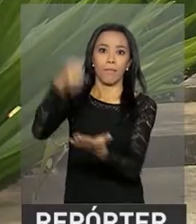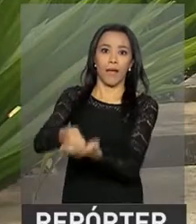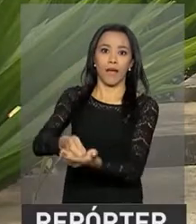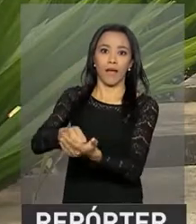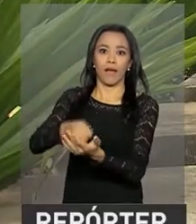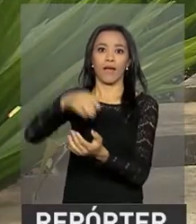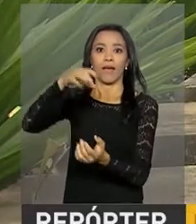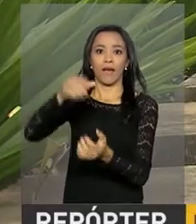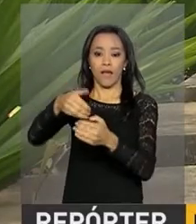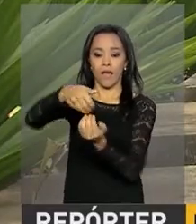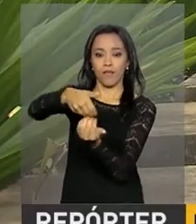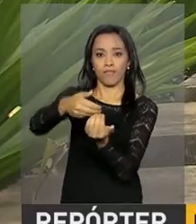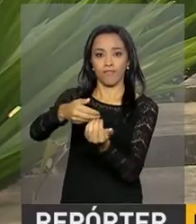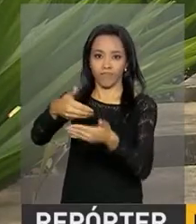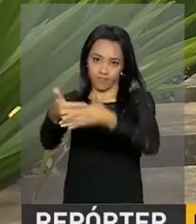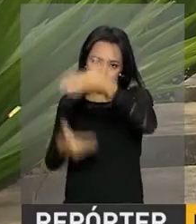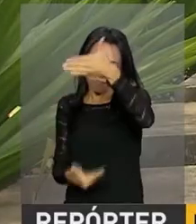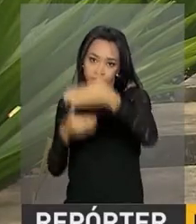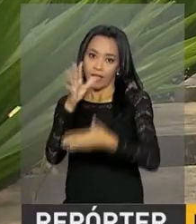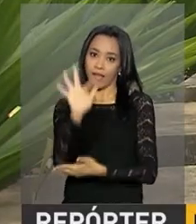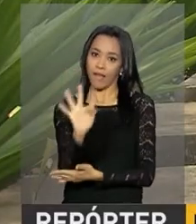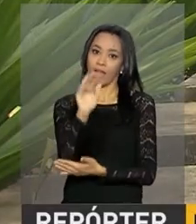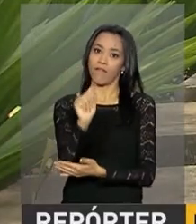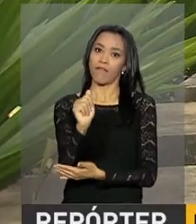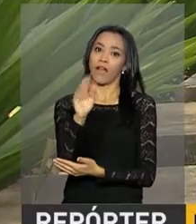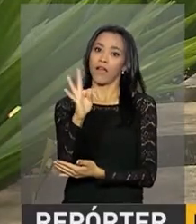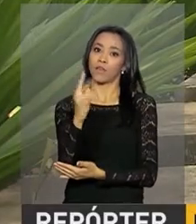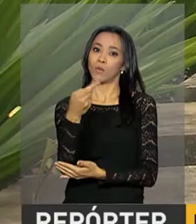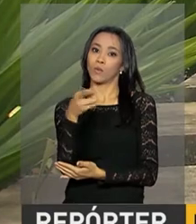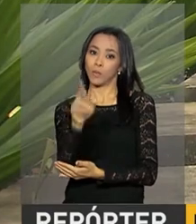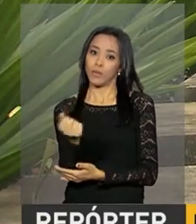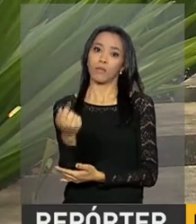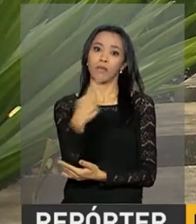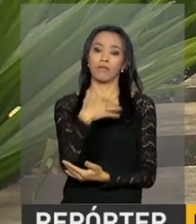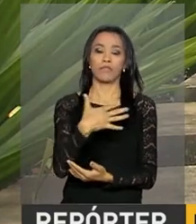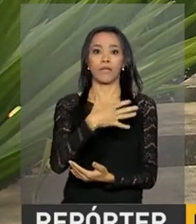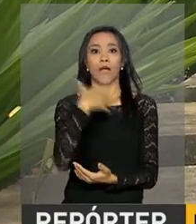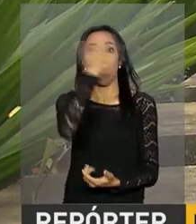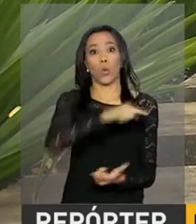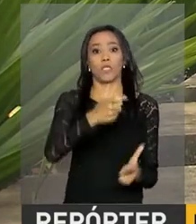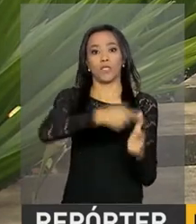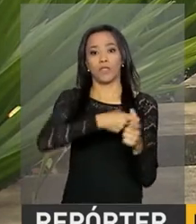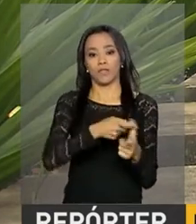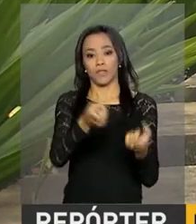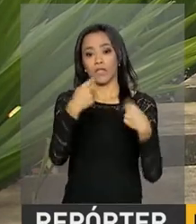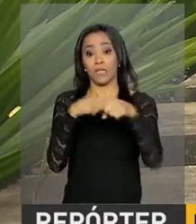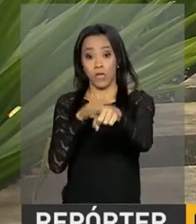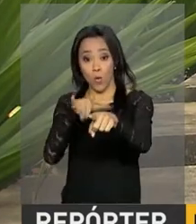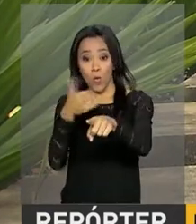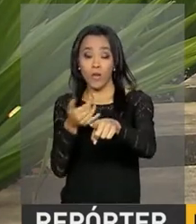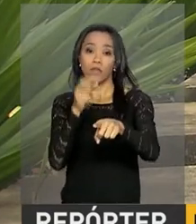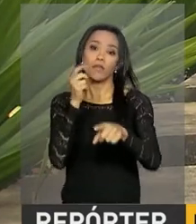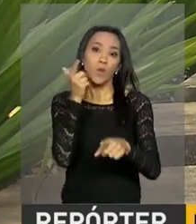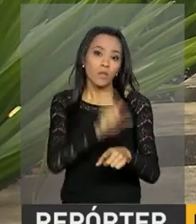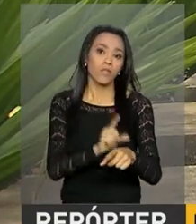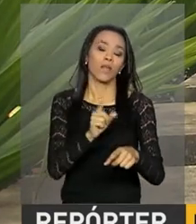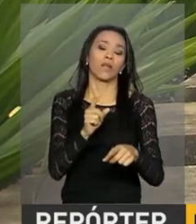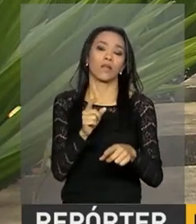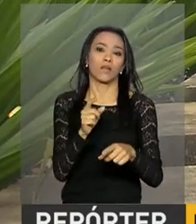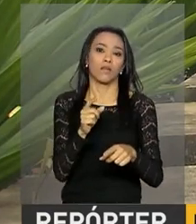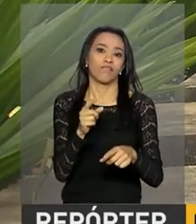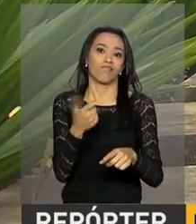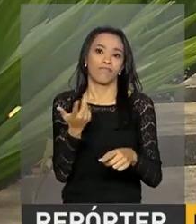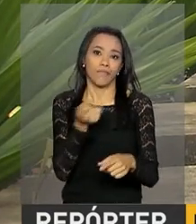ele tiver a possibilidade de obter crédito consignado junto ao órgão, entidade em que